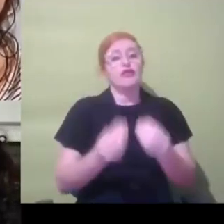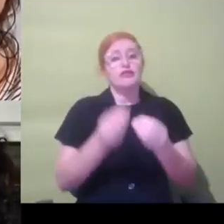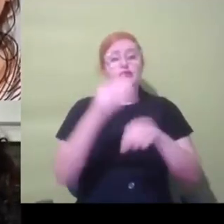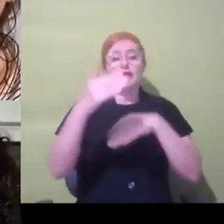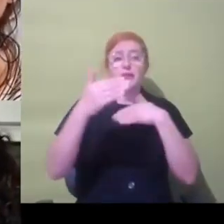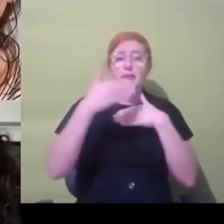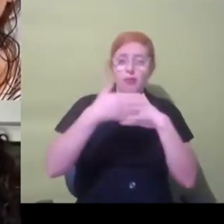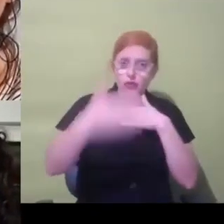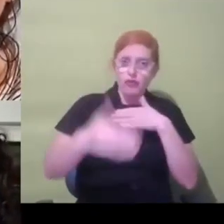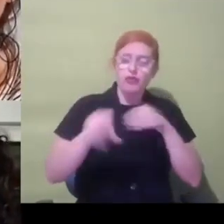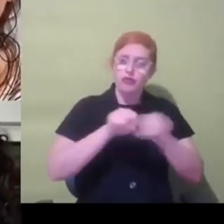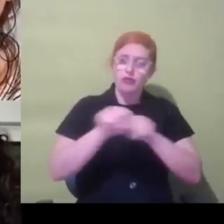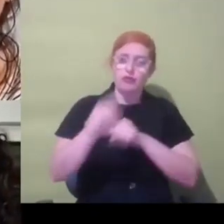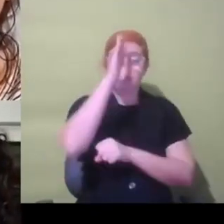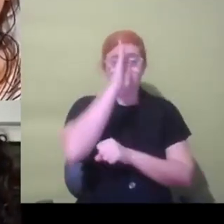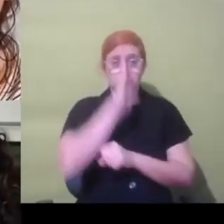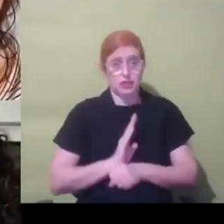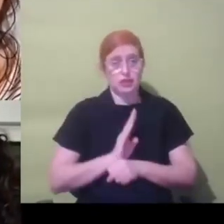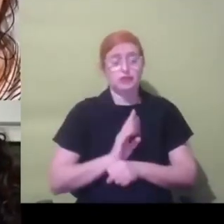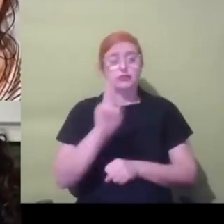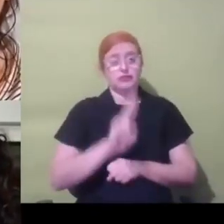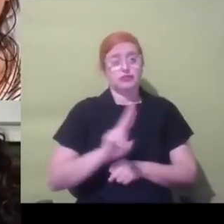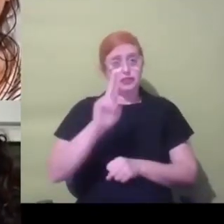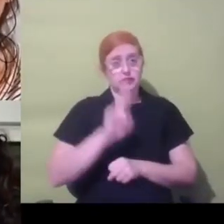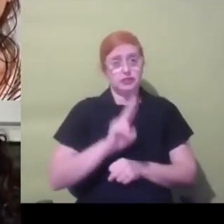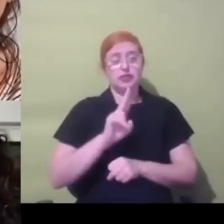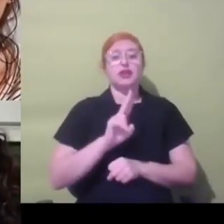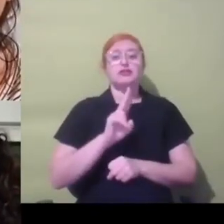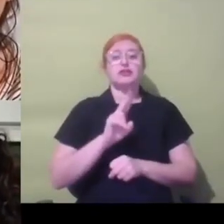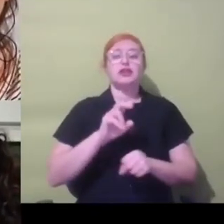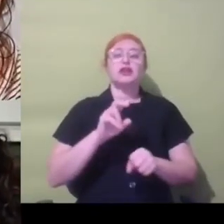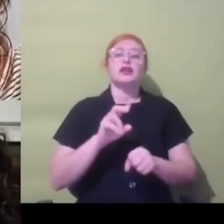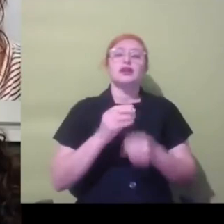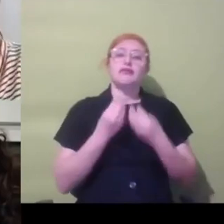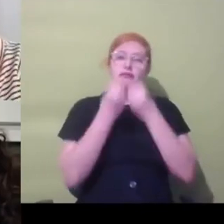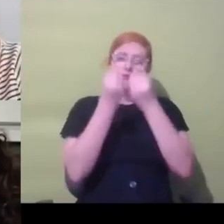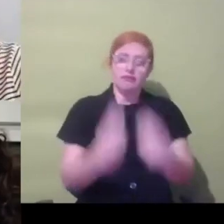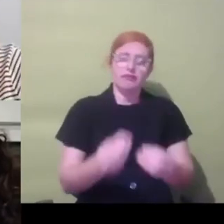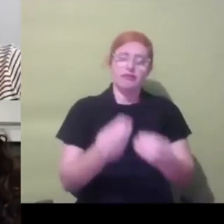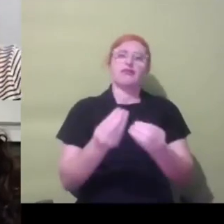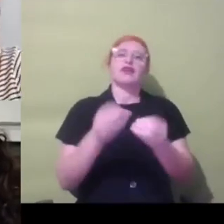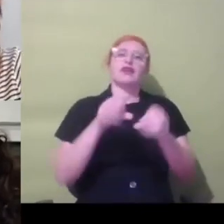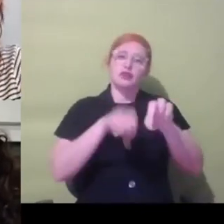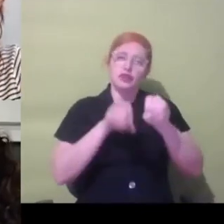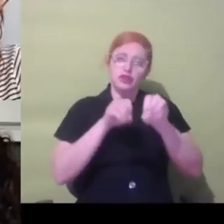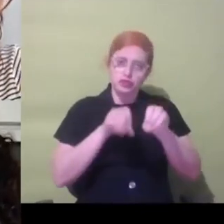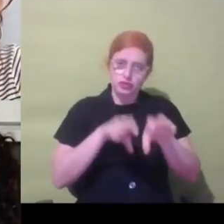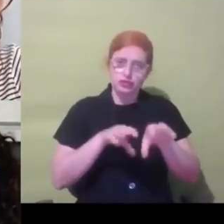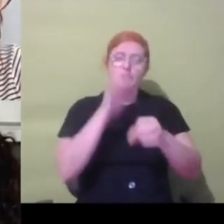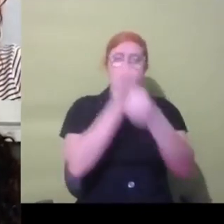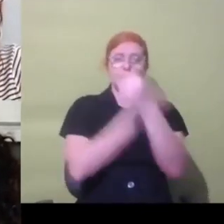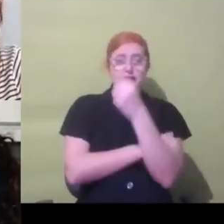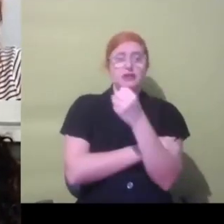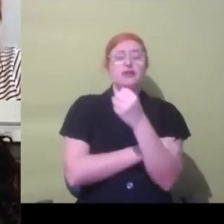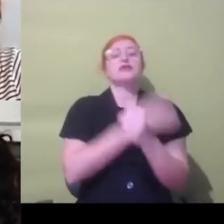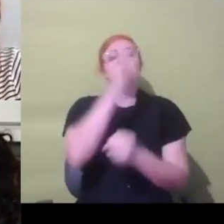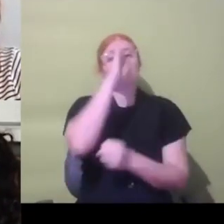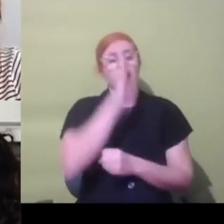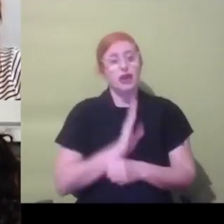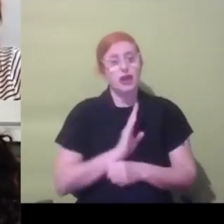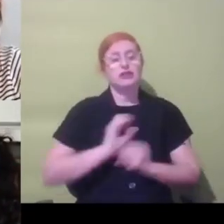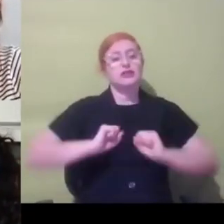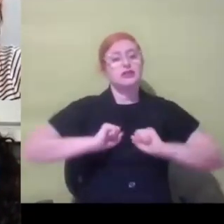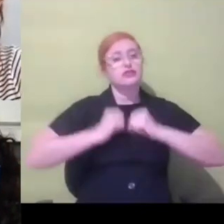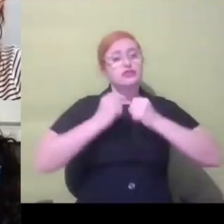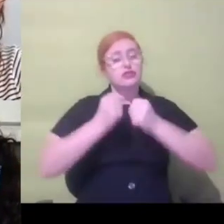processo de formação gratuita. A universidade é um espaço de oferecer formação educativa feminista gratuita, e